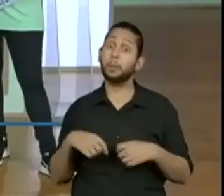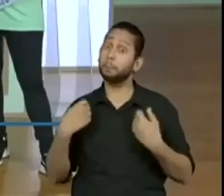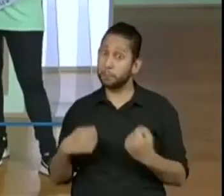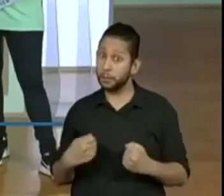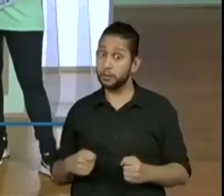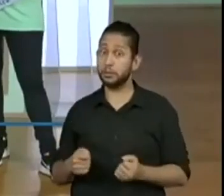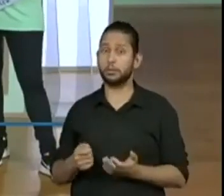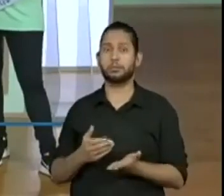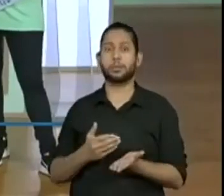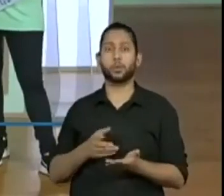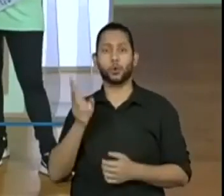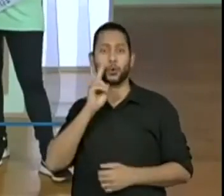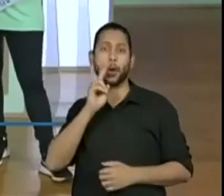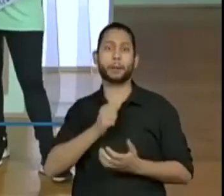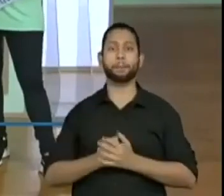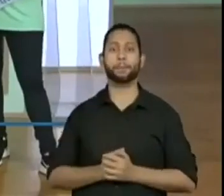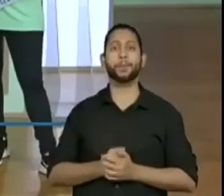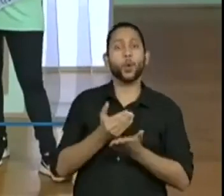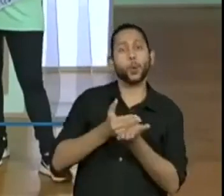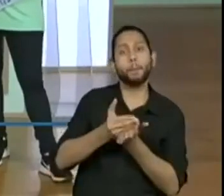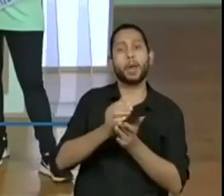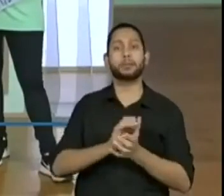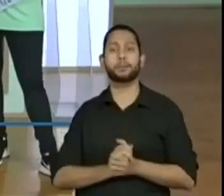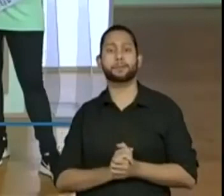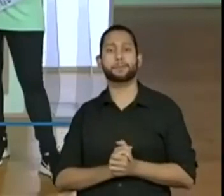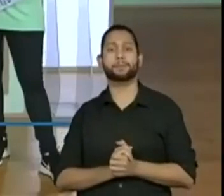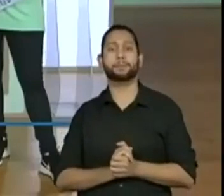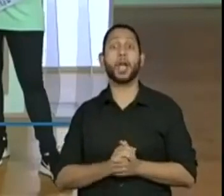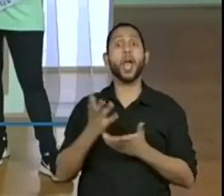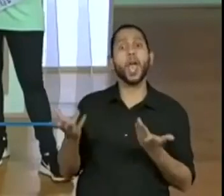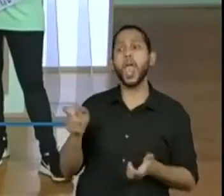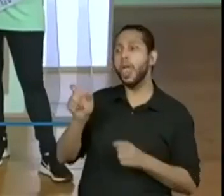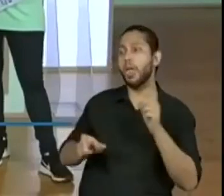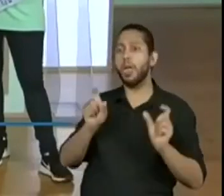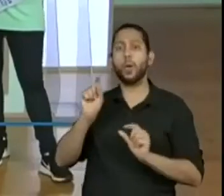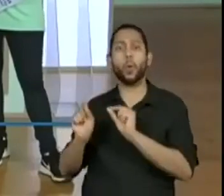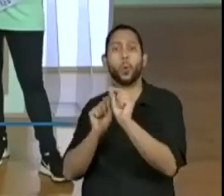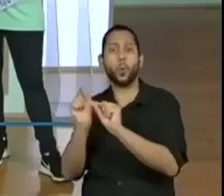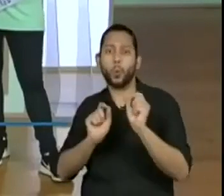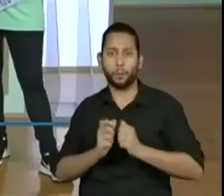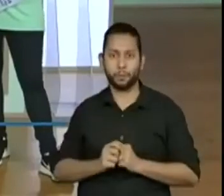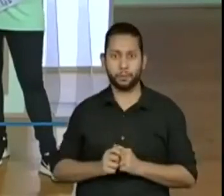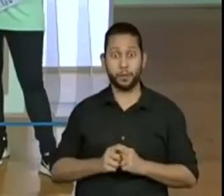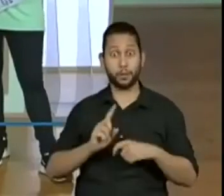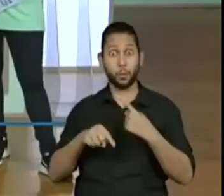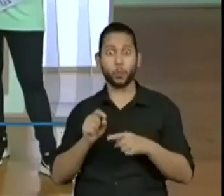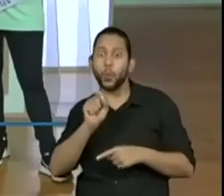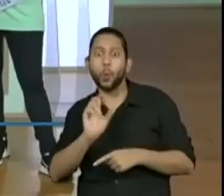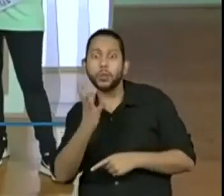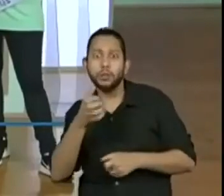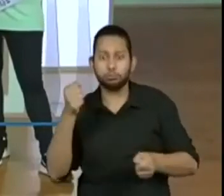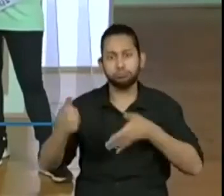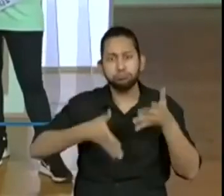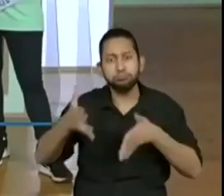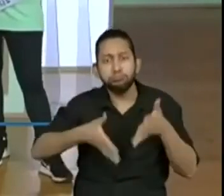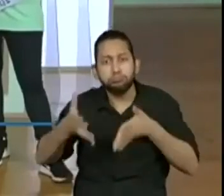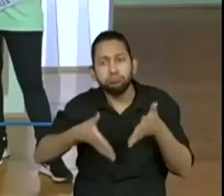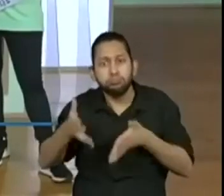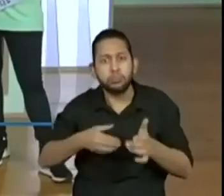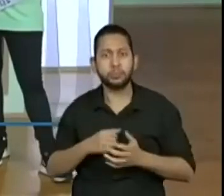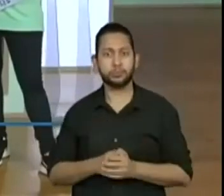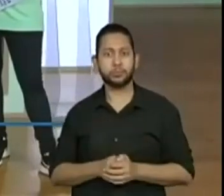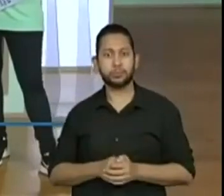fim. Se eu alterei um pouquinho no começo, eu vou manter o meio, vou manter alguma coisa do fim, para que a história não